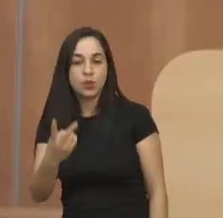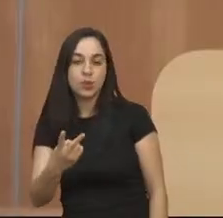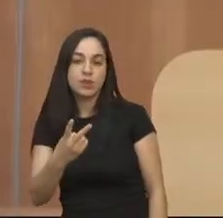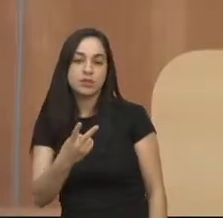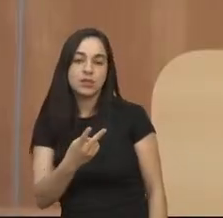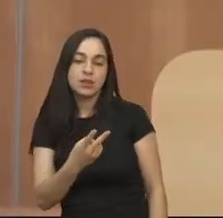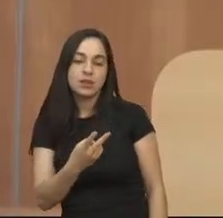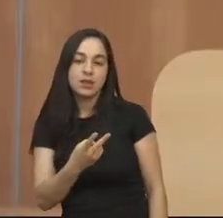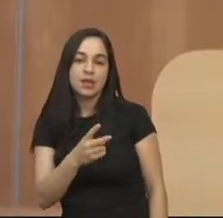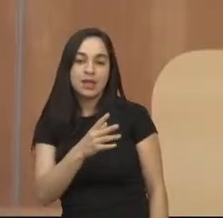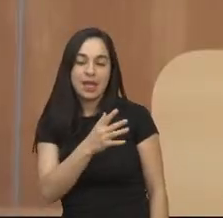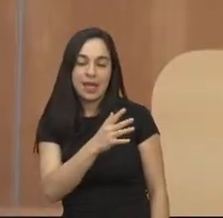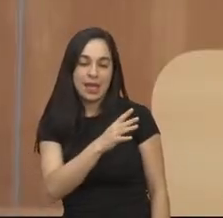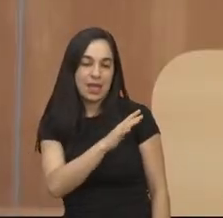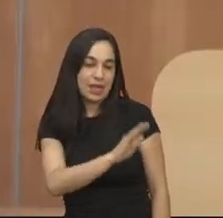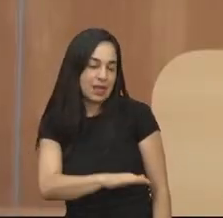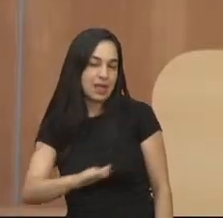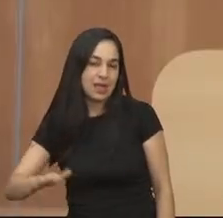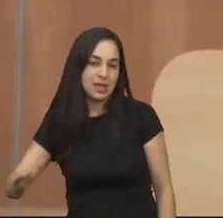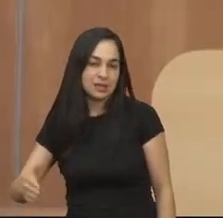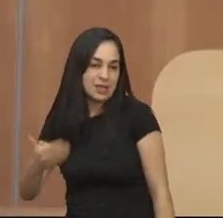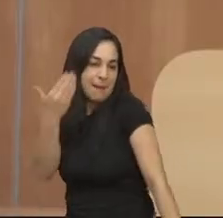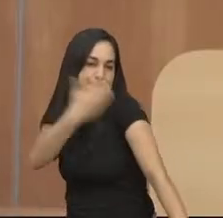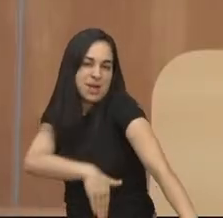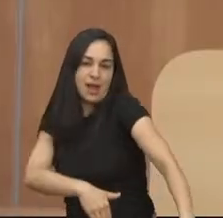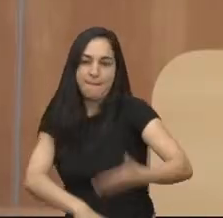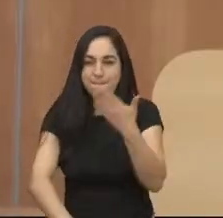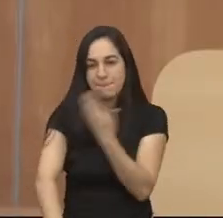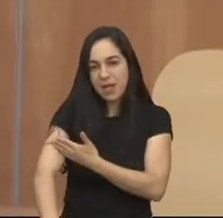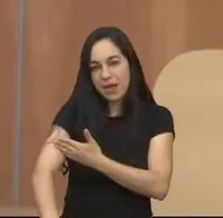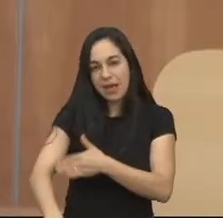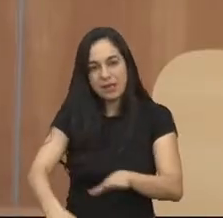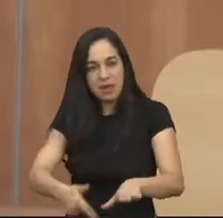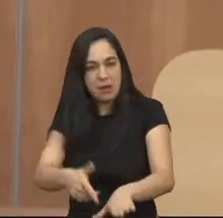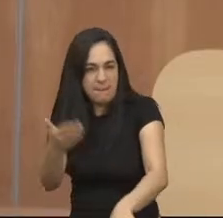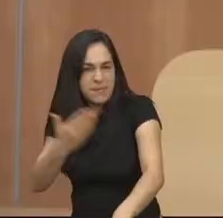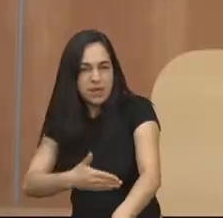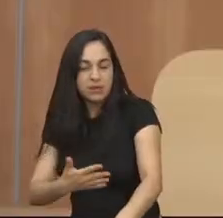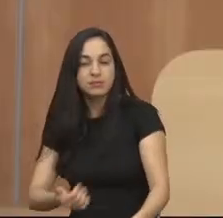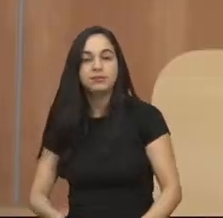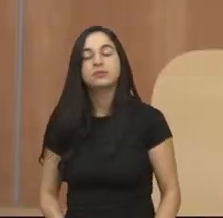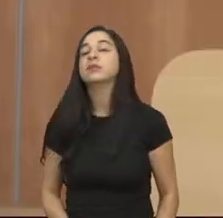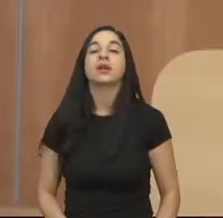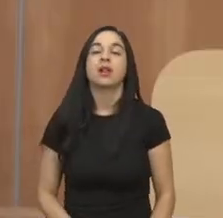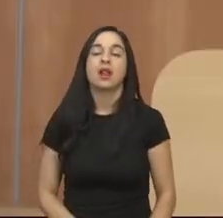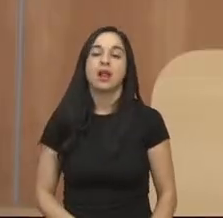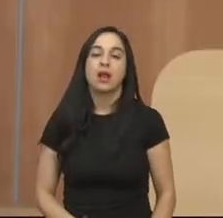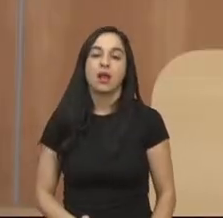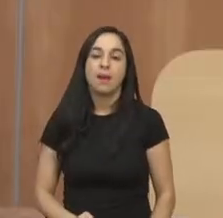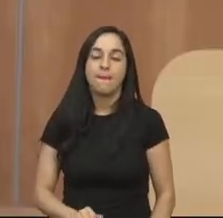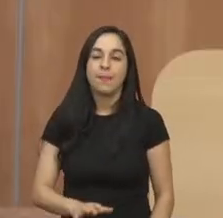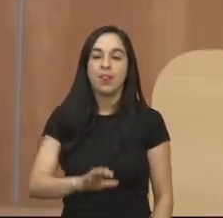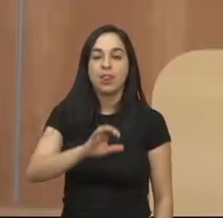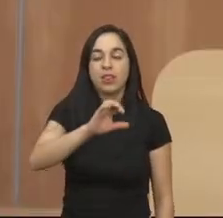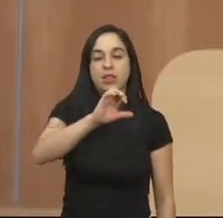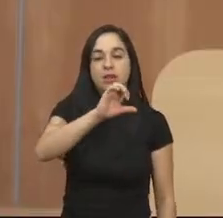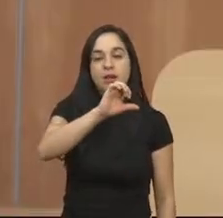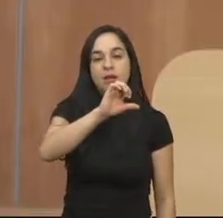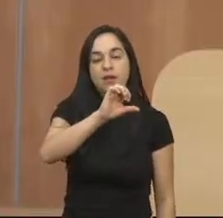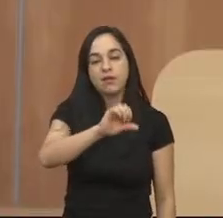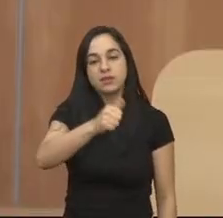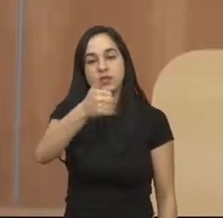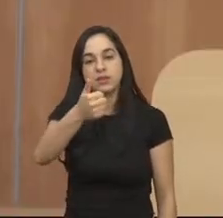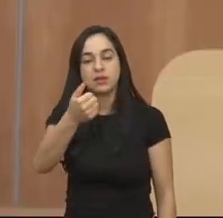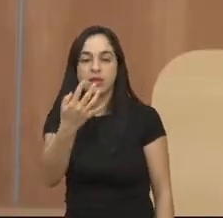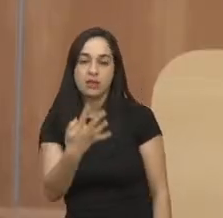foram amputadas. Pelo menos 914 mil crianças estão fora